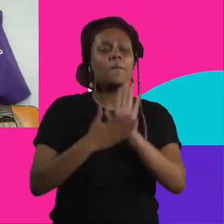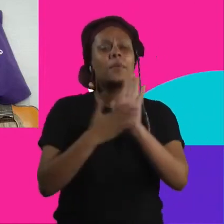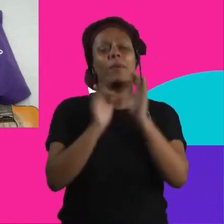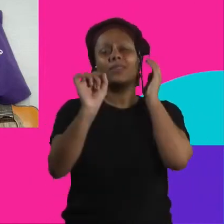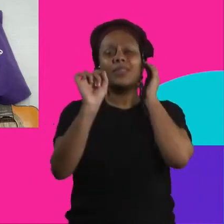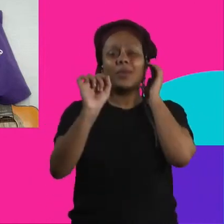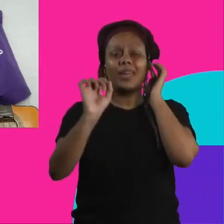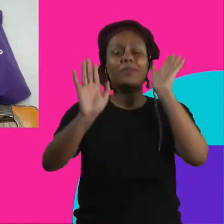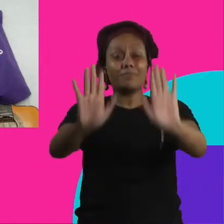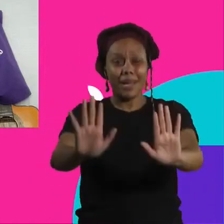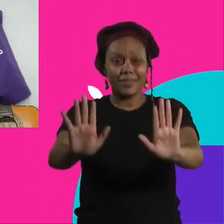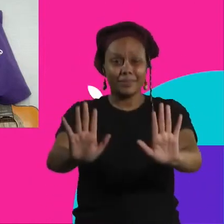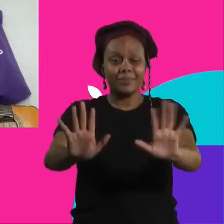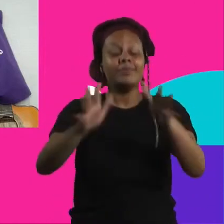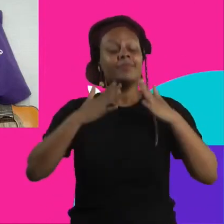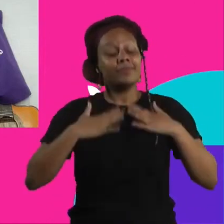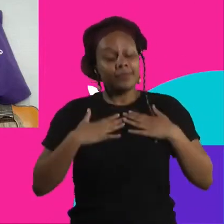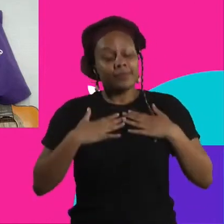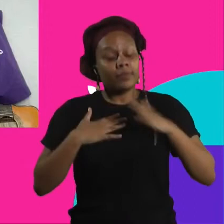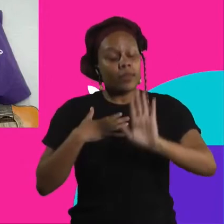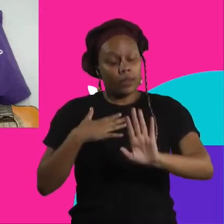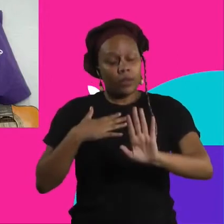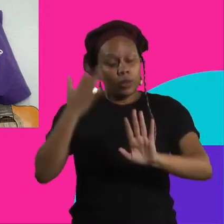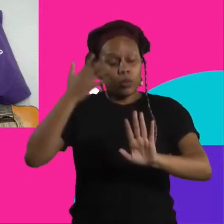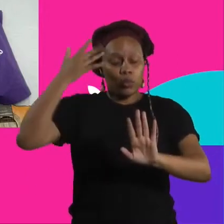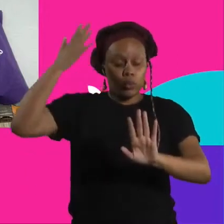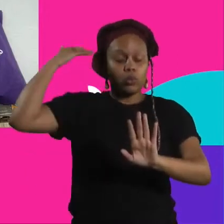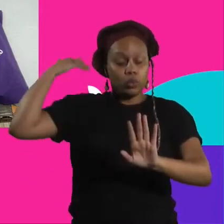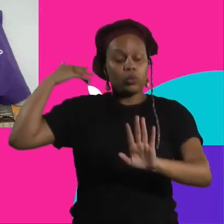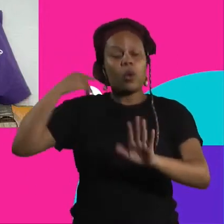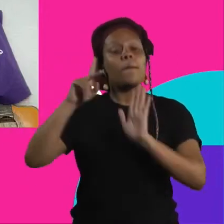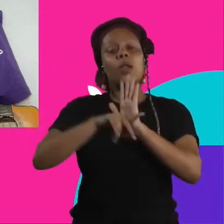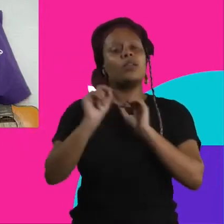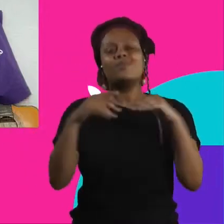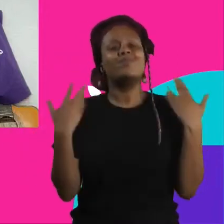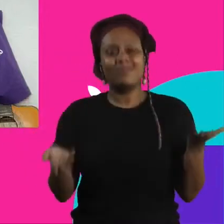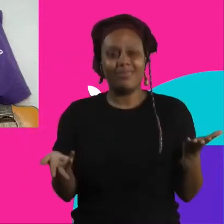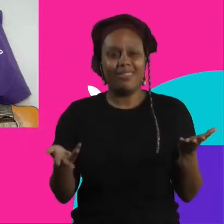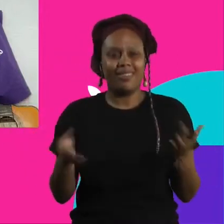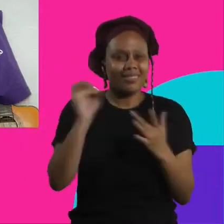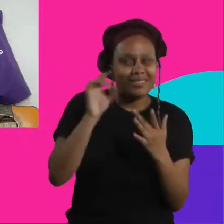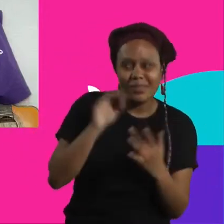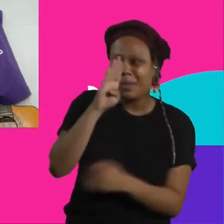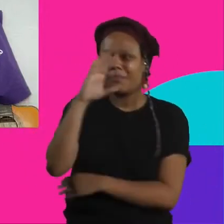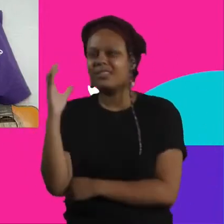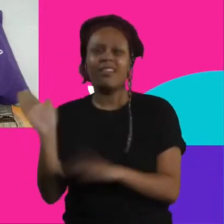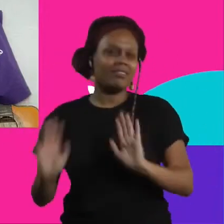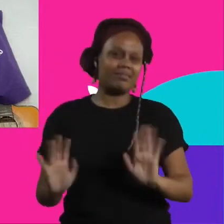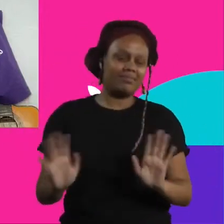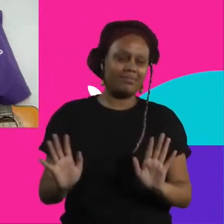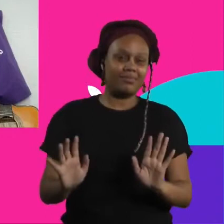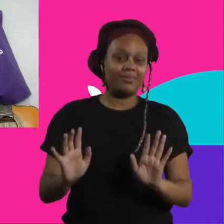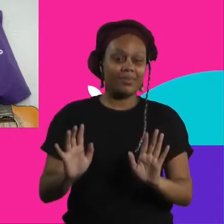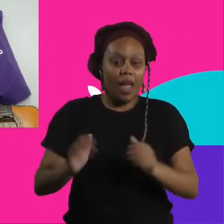justamente parar, respirar e falar assim, puxa, volta para o teu projeto, não é criptomoeda, teu projeto não é blockchain, teu projeto é